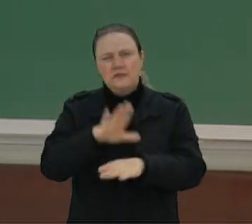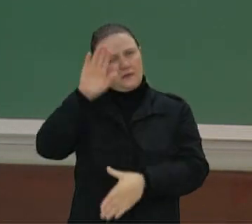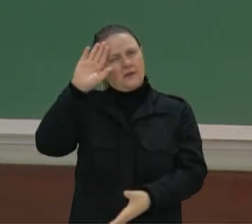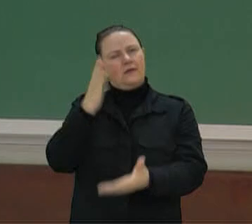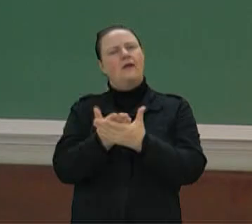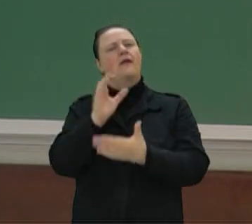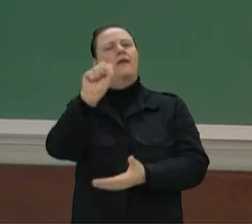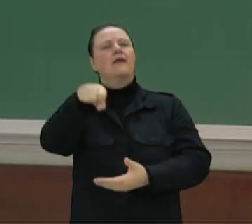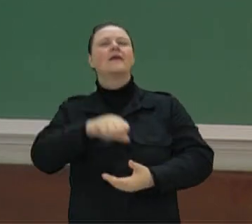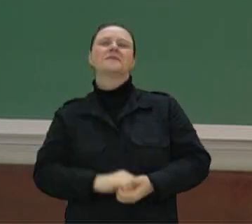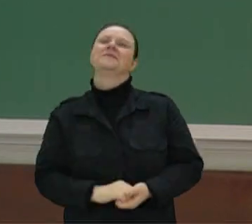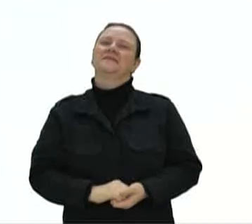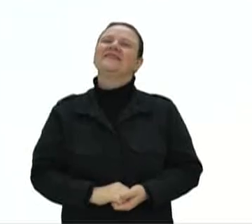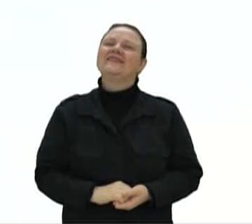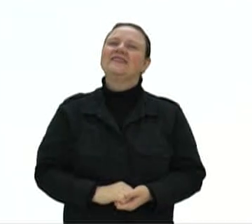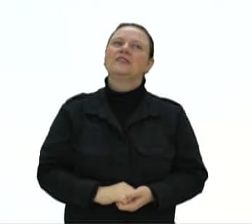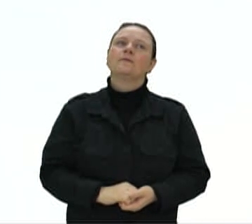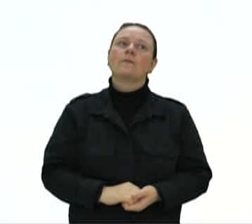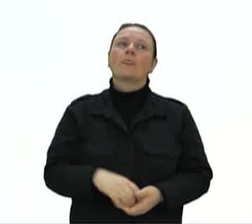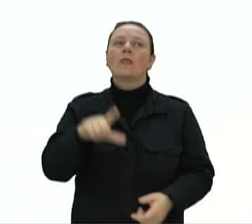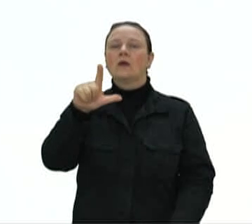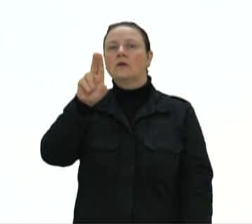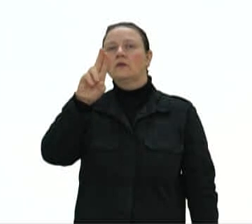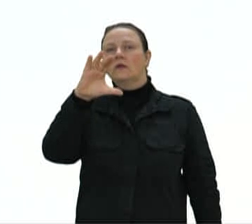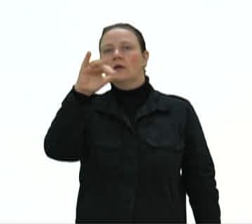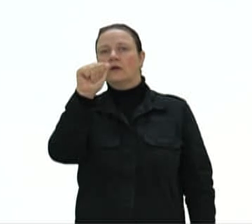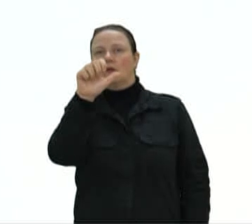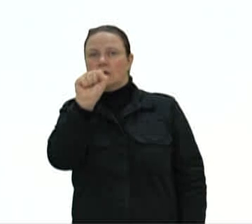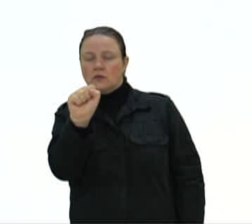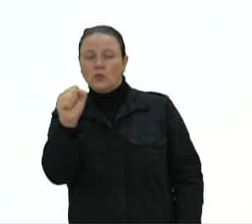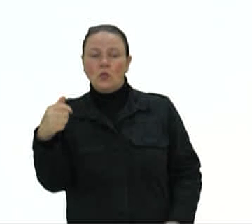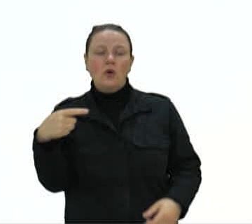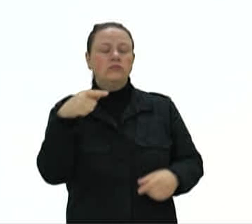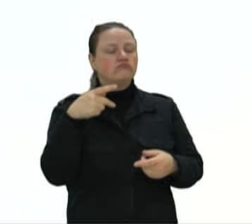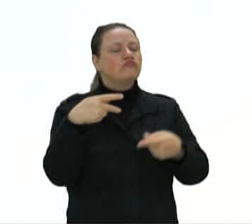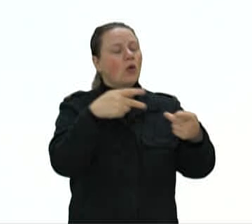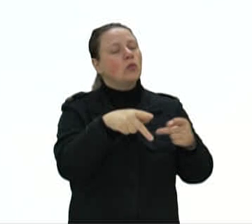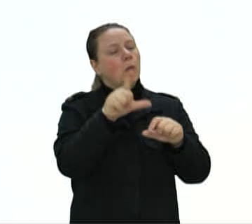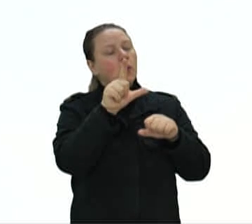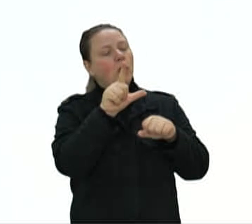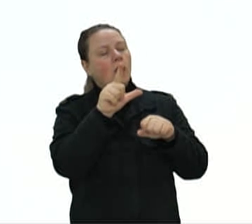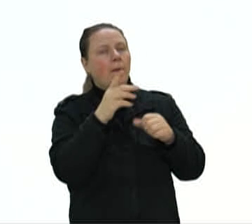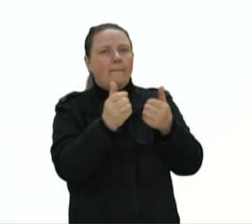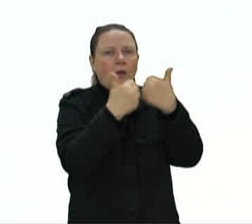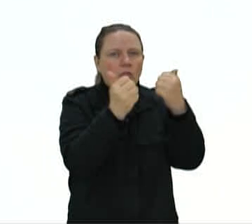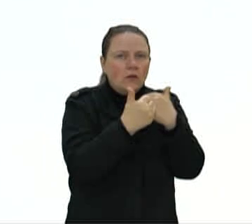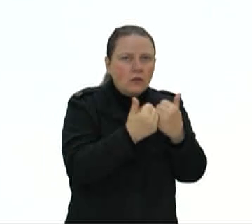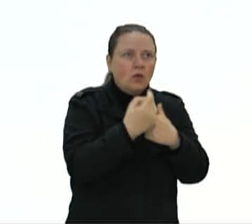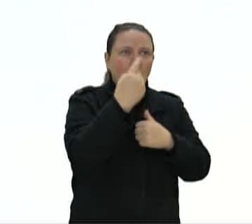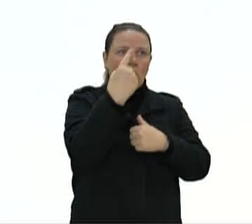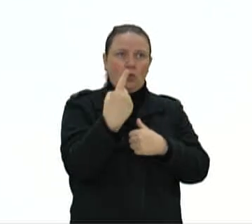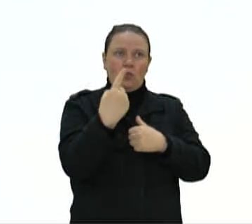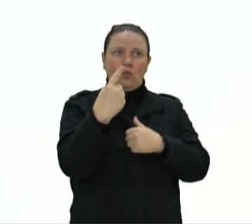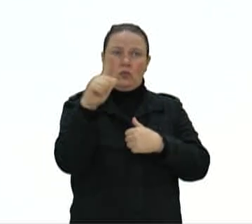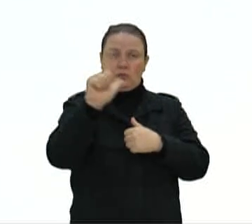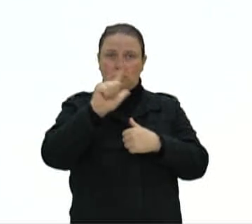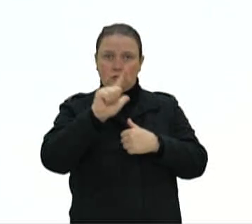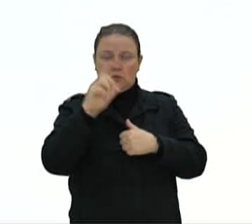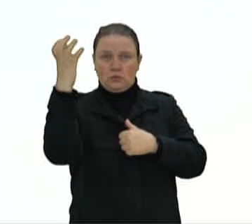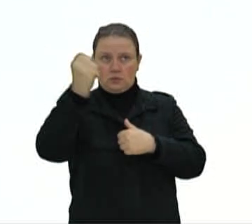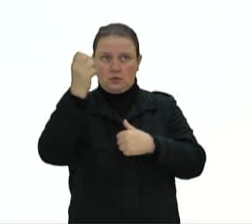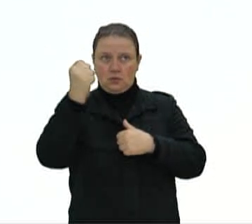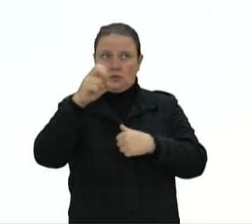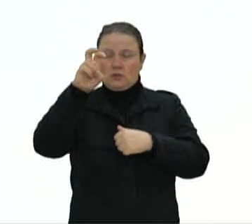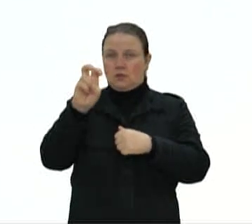que sim. Vamos lá. Lucas foi a uma padaria e comprou 1 litro de leite e 5 pães doce, pagando